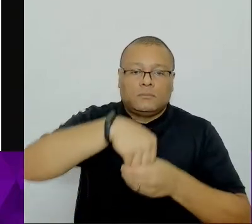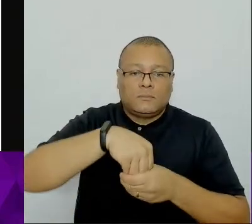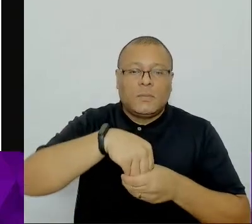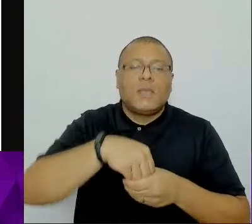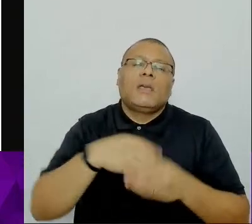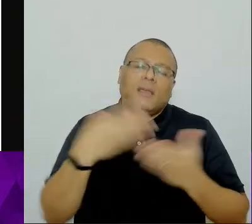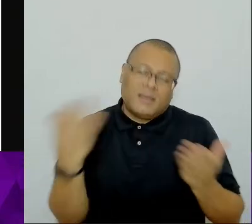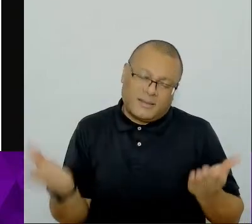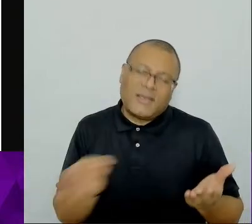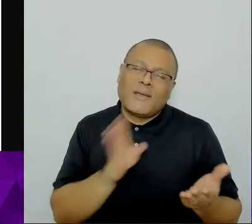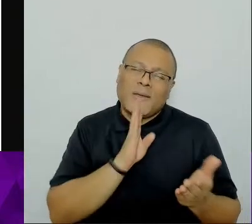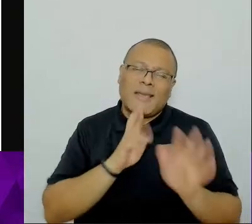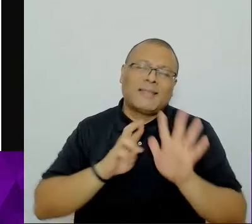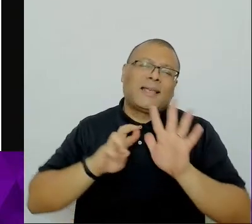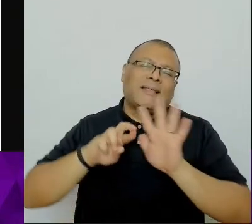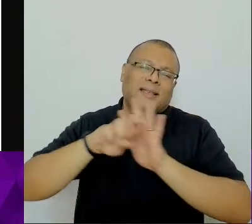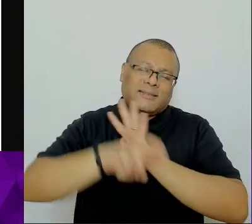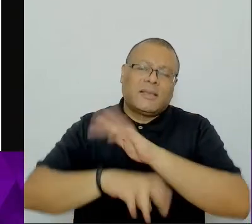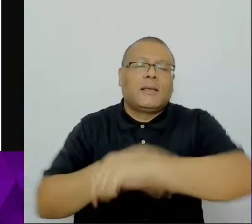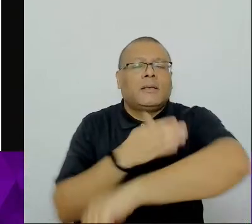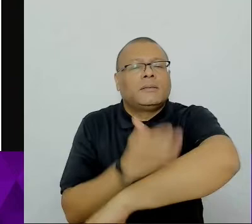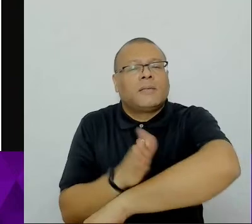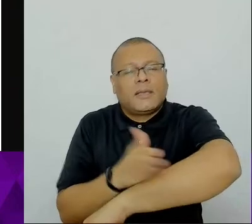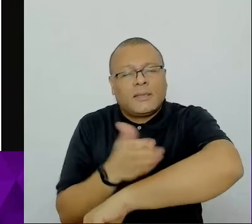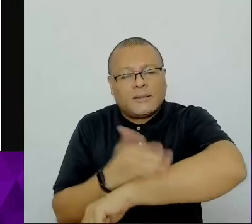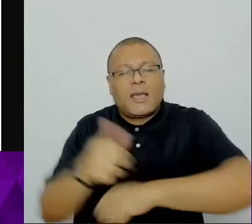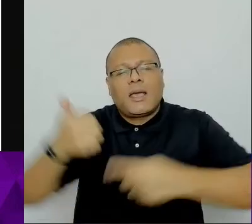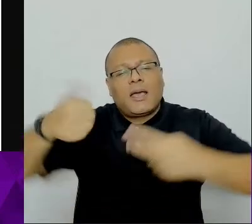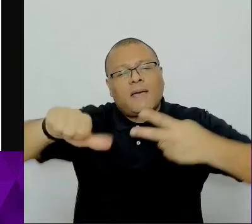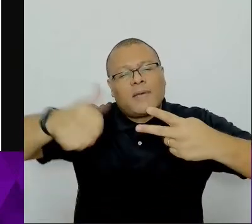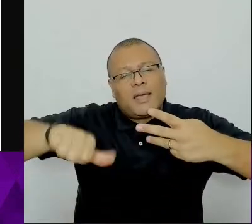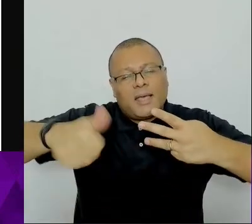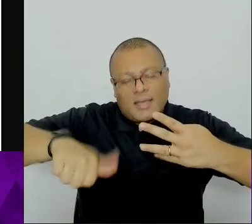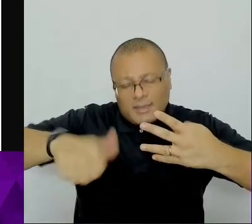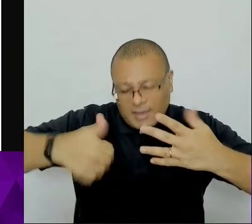data science, então de treinar o modelo, avaliar se esse modelo